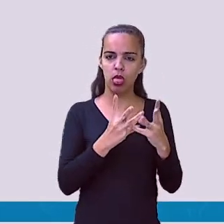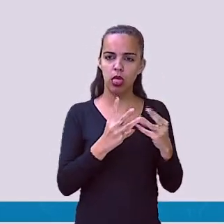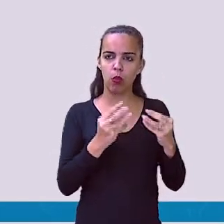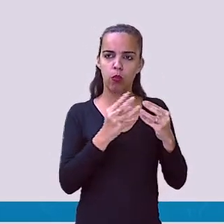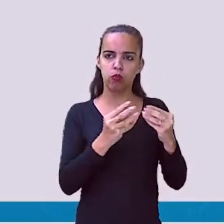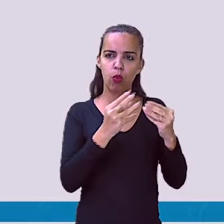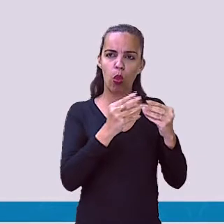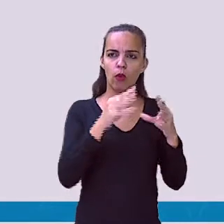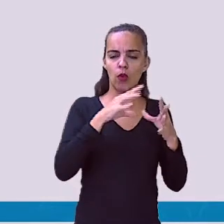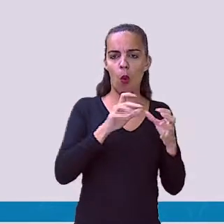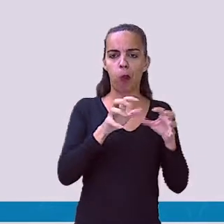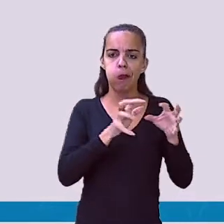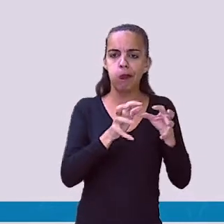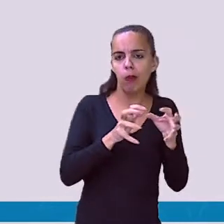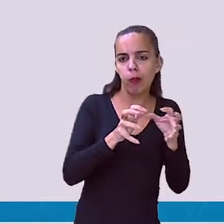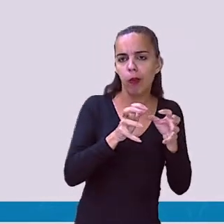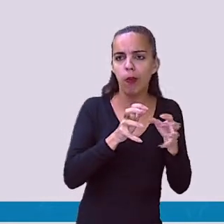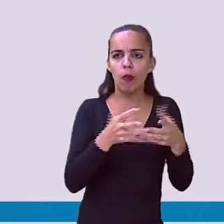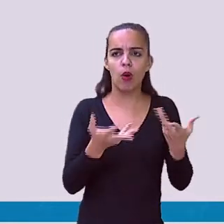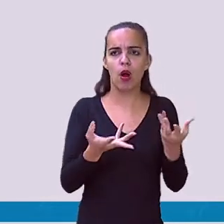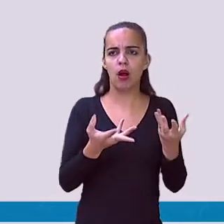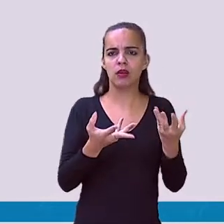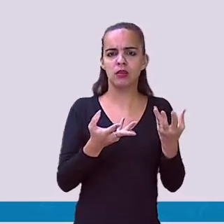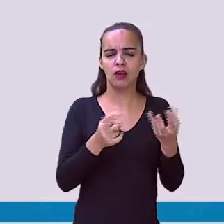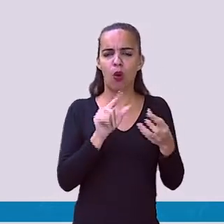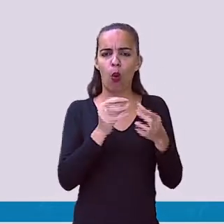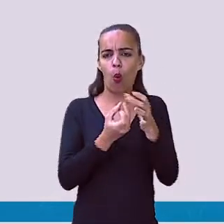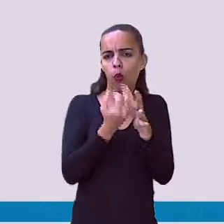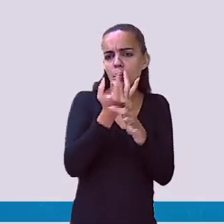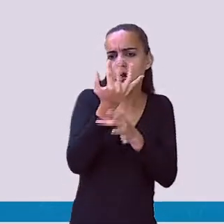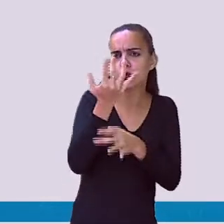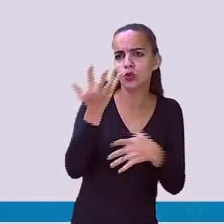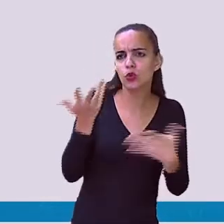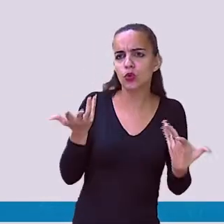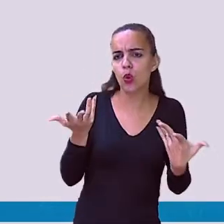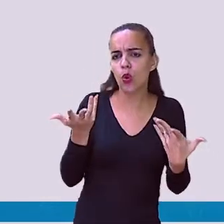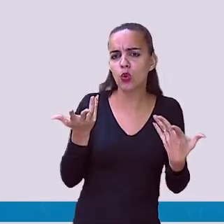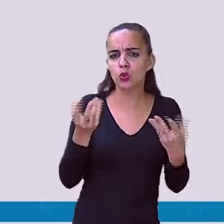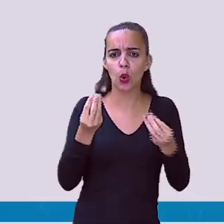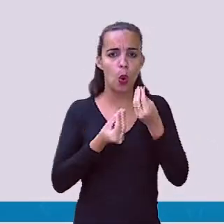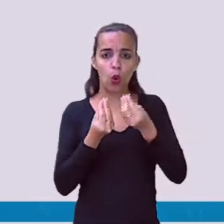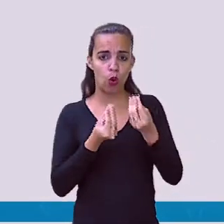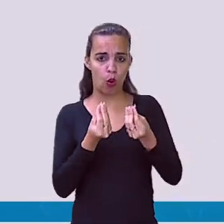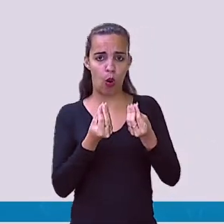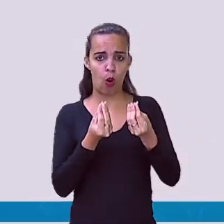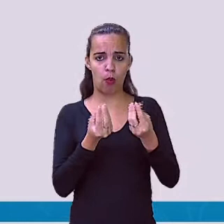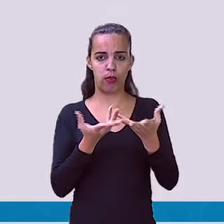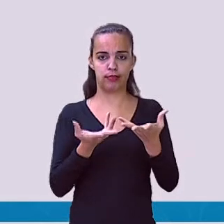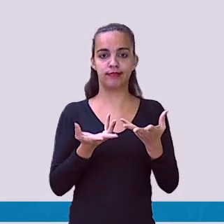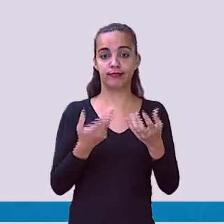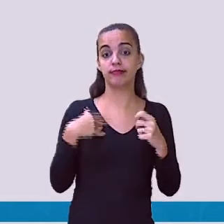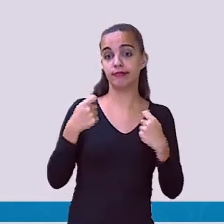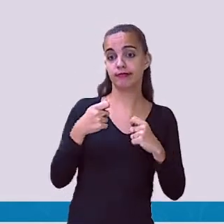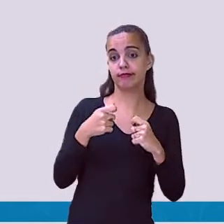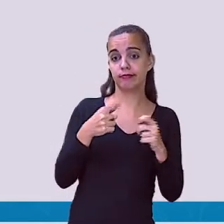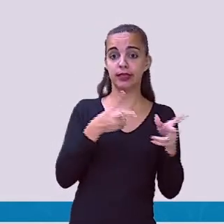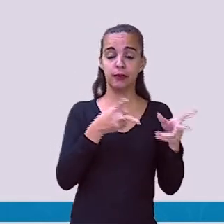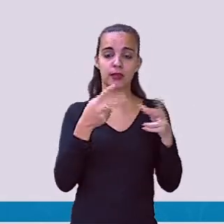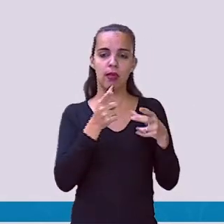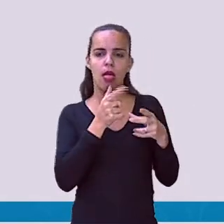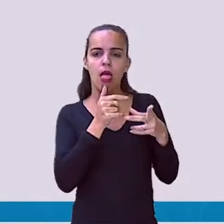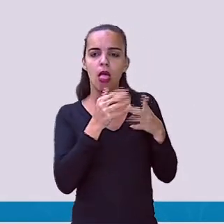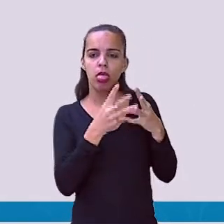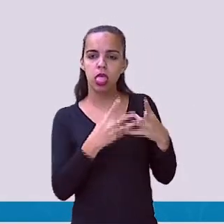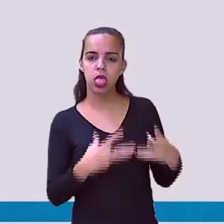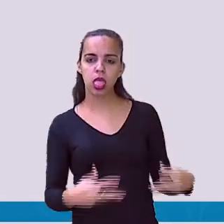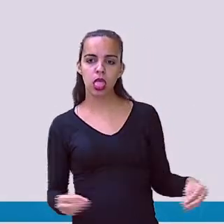É sólido e líquido? É líquido e gás? Então eu preciso considerar os estados físicos que